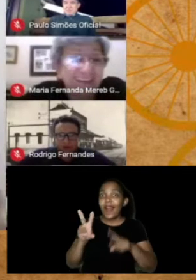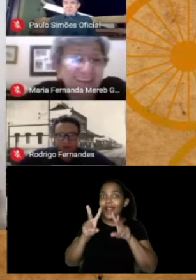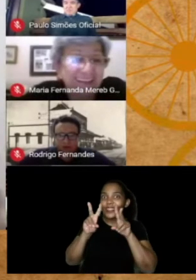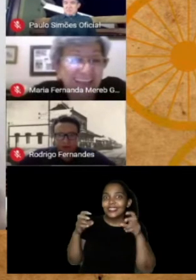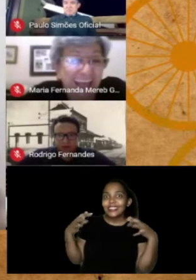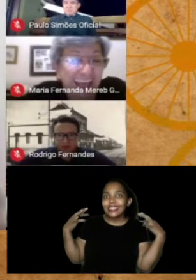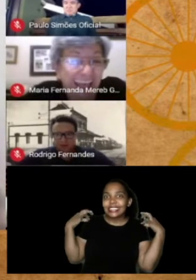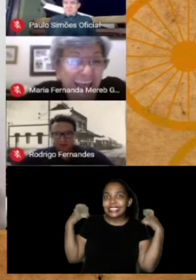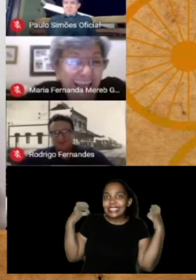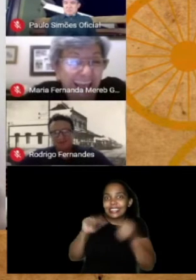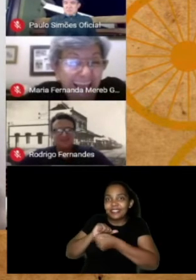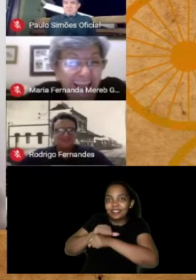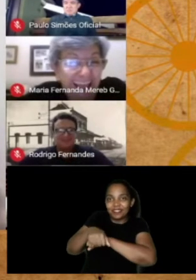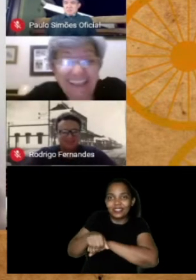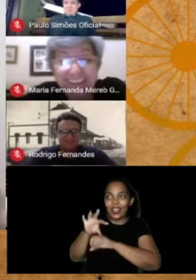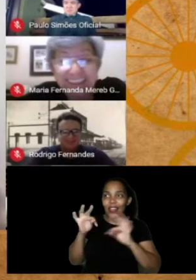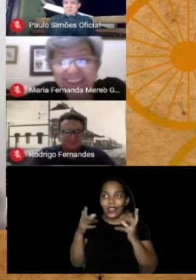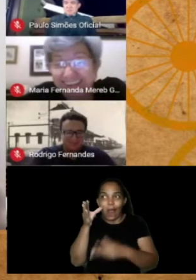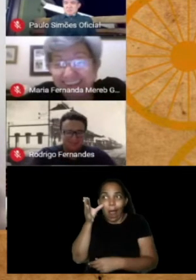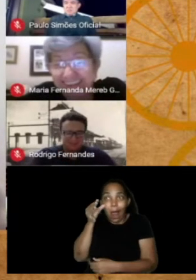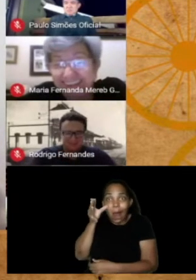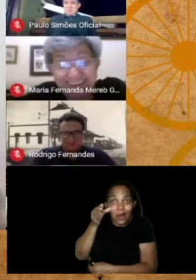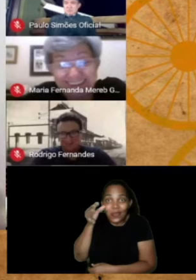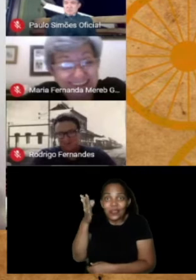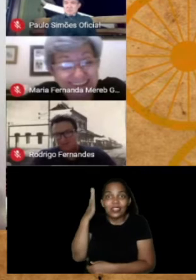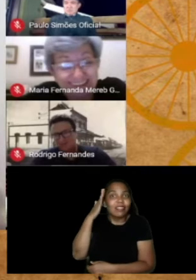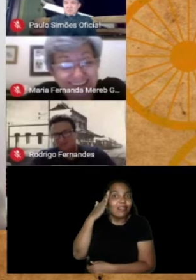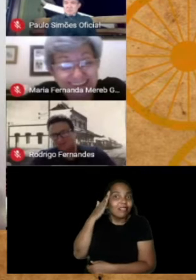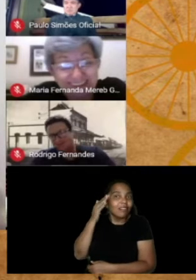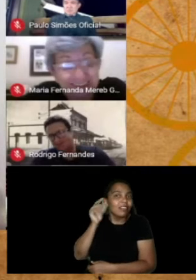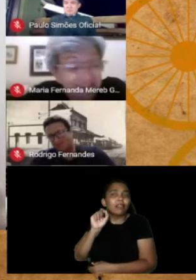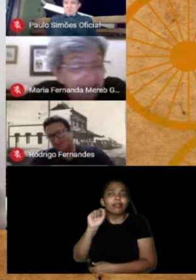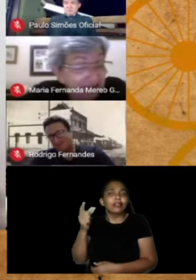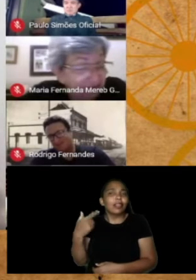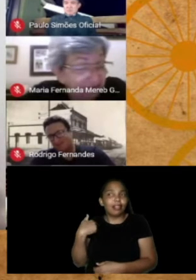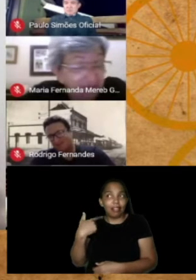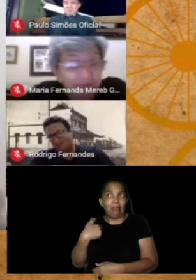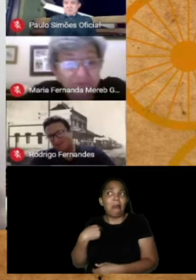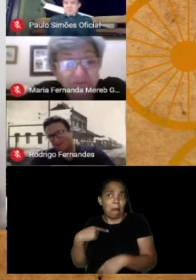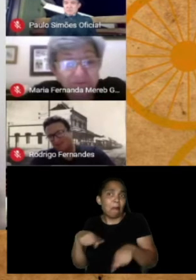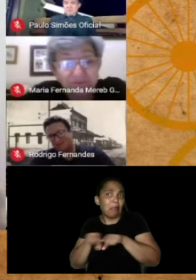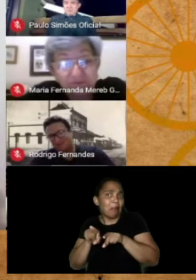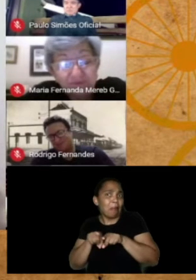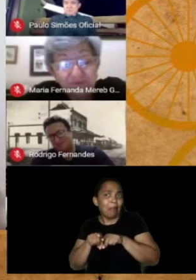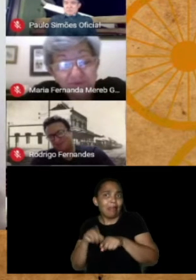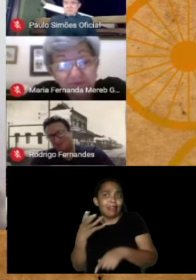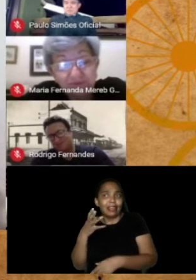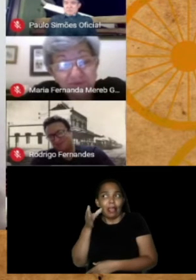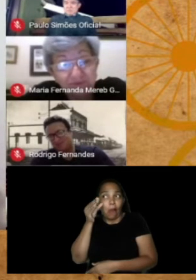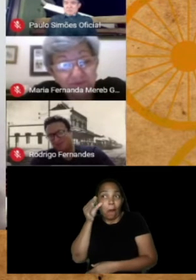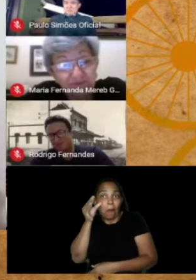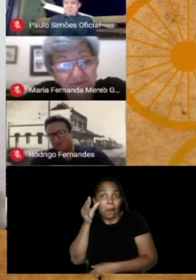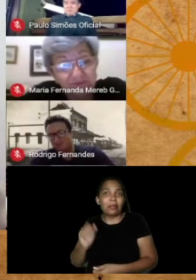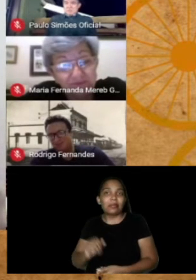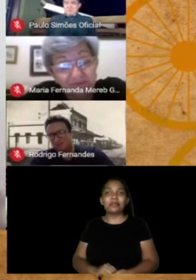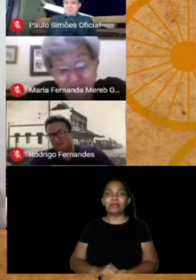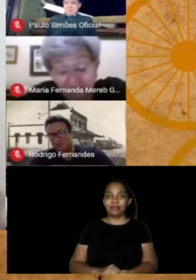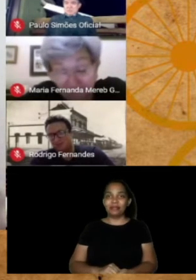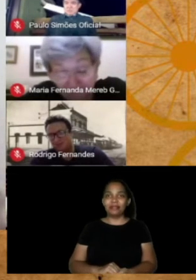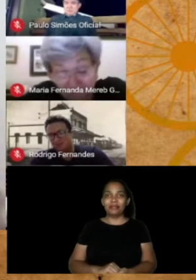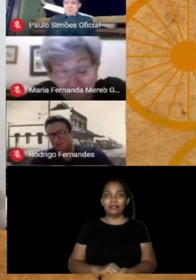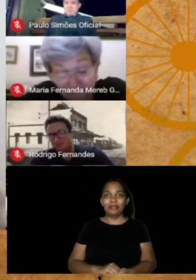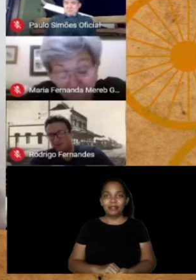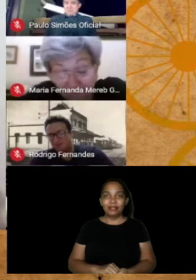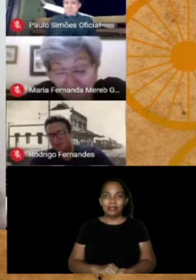que todos aqui no chat estavam curiosos para saber um pouquinho mais, e até eu me incluo nessa lista de curiosos.